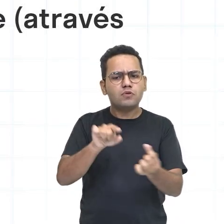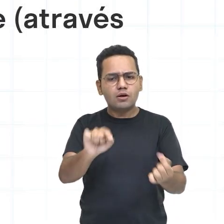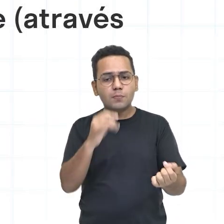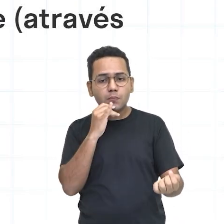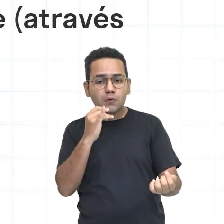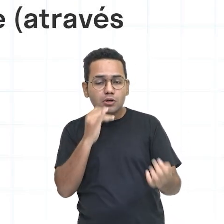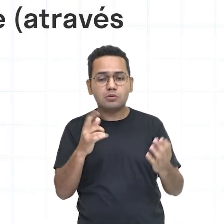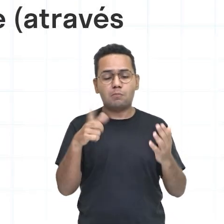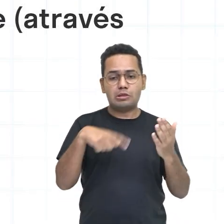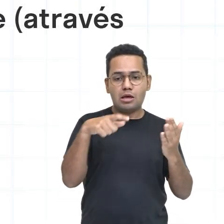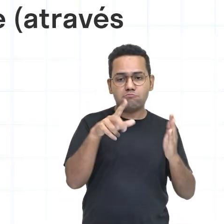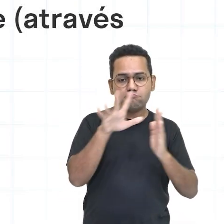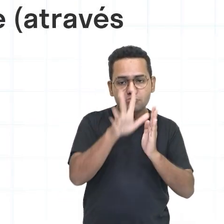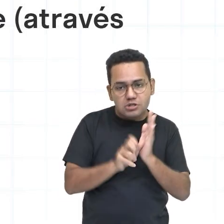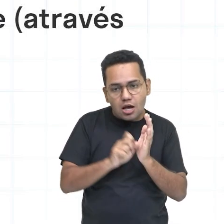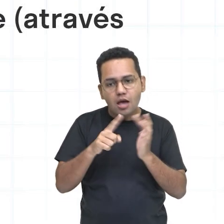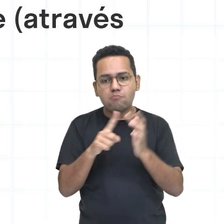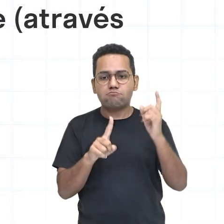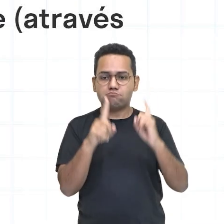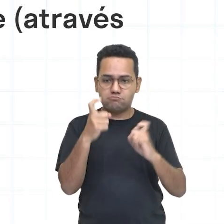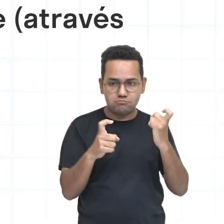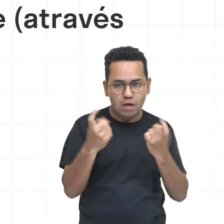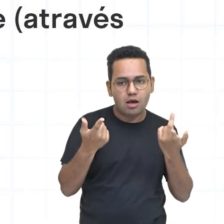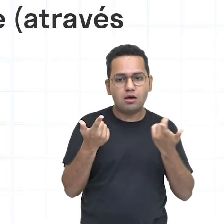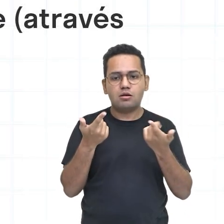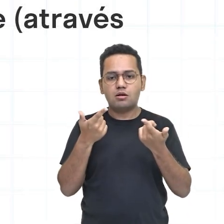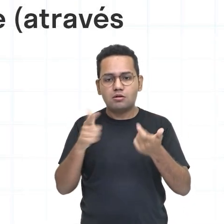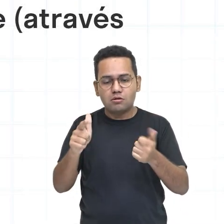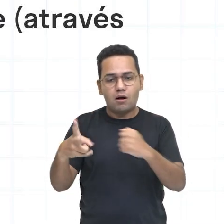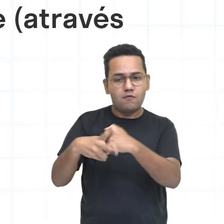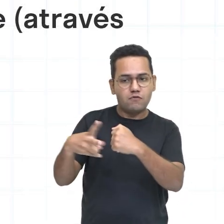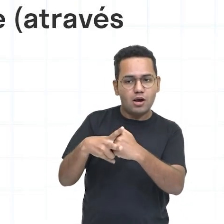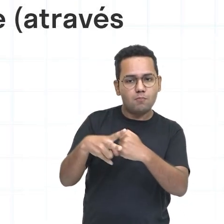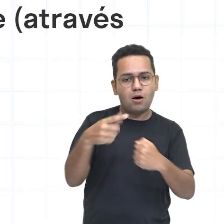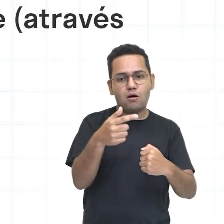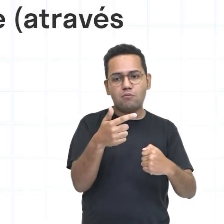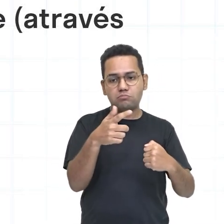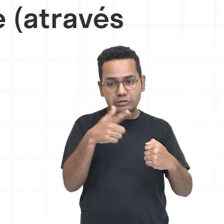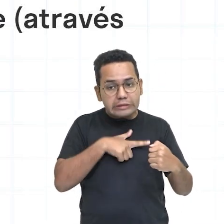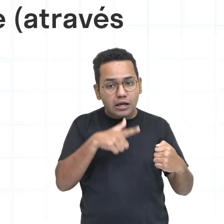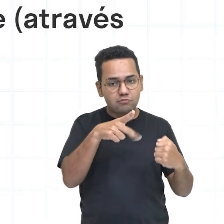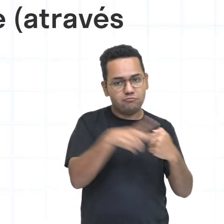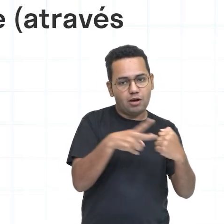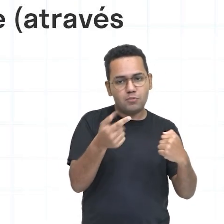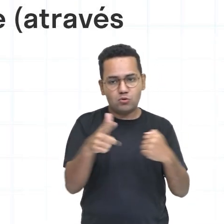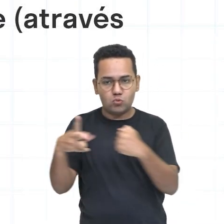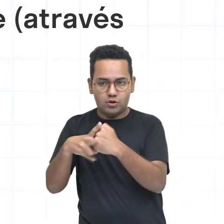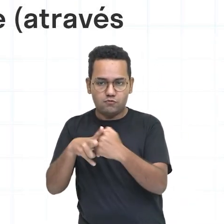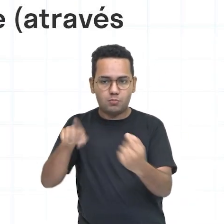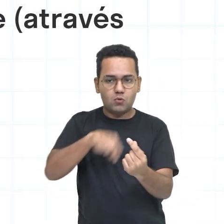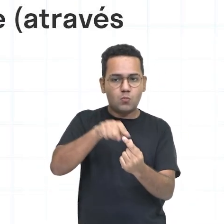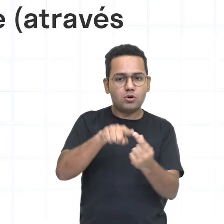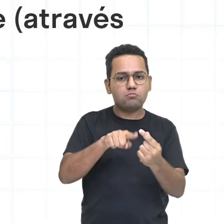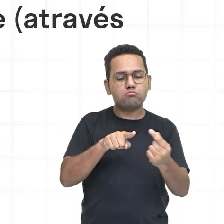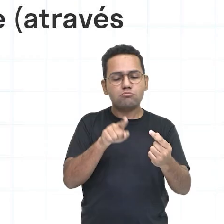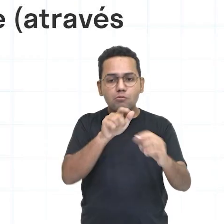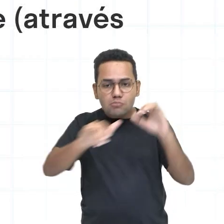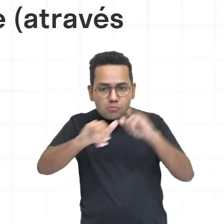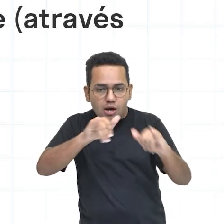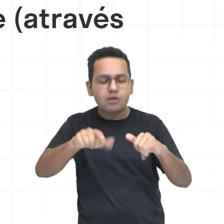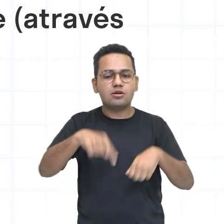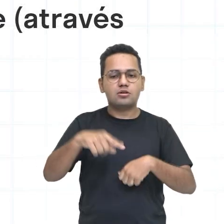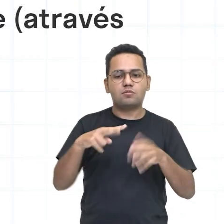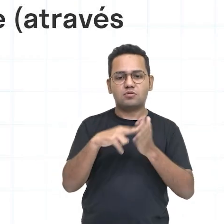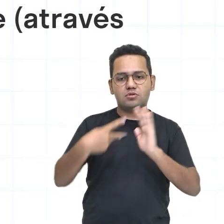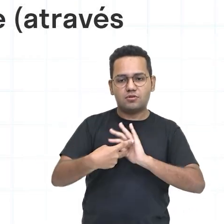de compartilhar significado e compreensão mútua, incluindo verbalmente, através das palavras faladas ou escritas, e